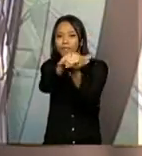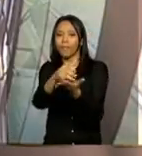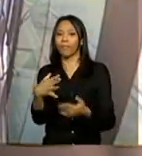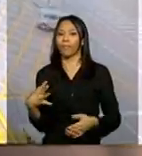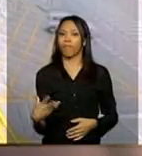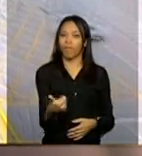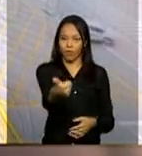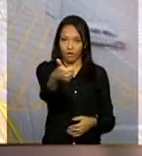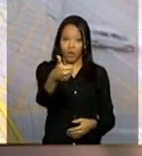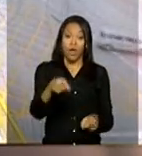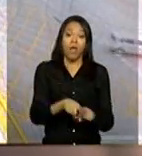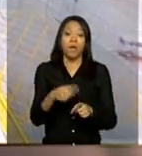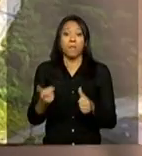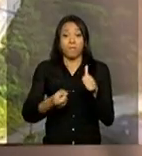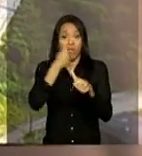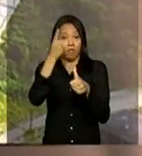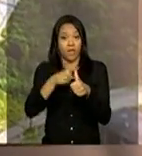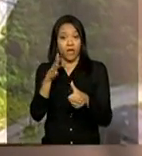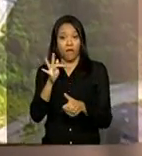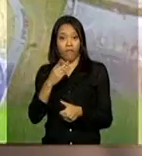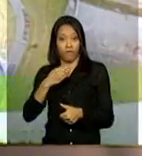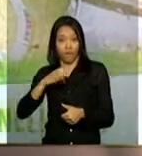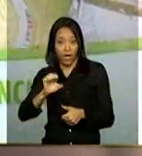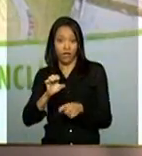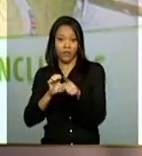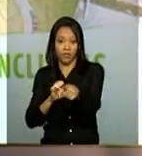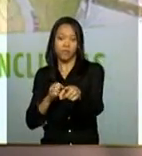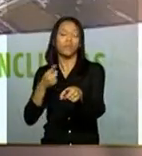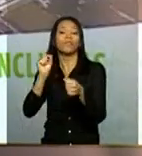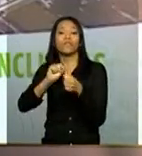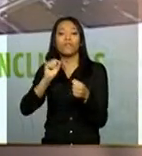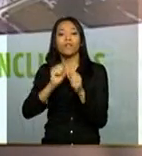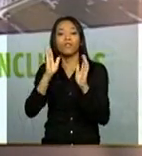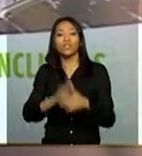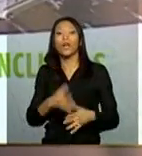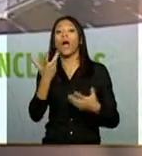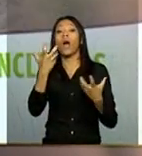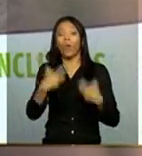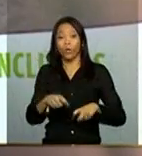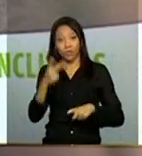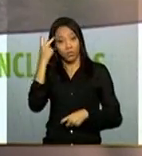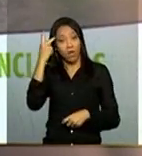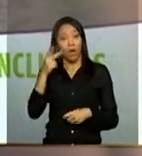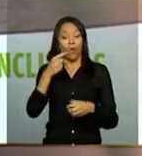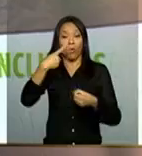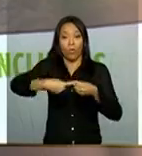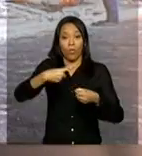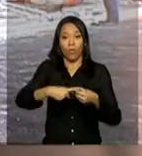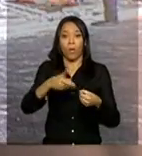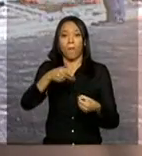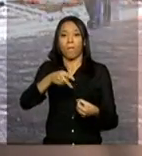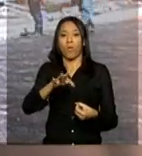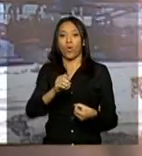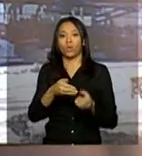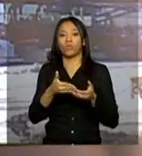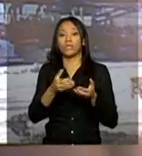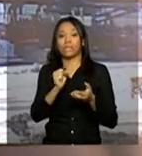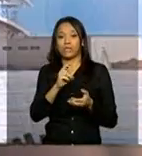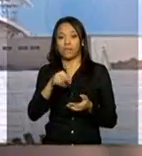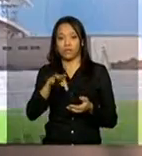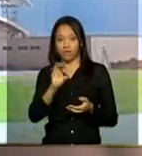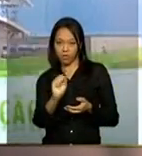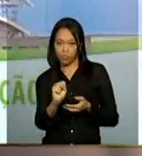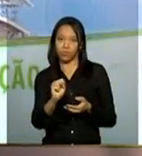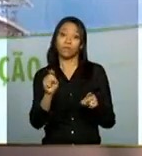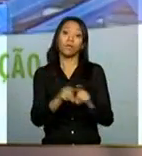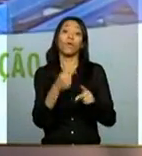mais. A primeira fase da margem esquerda do acesso terrestre ao Porto de Santos está concluída e o terminal de passageiros do